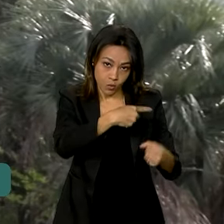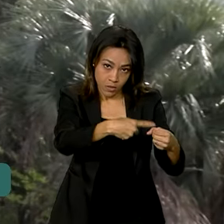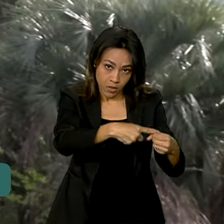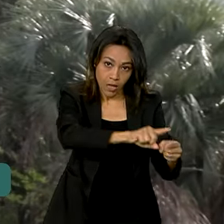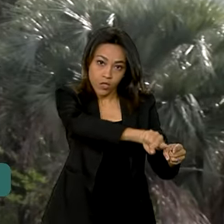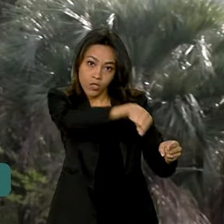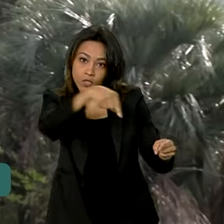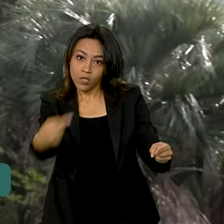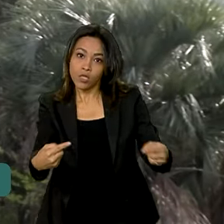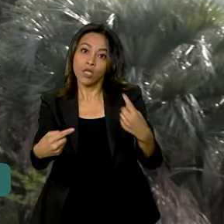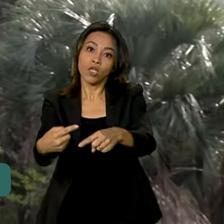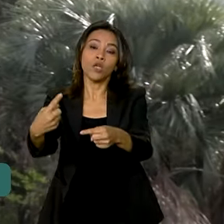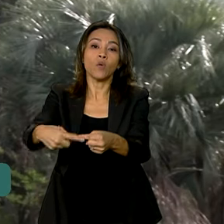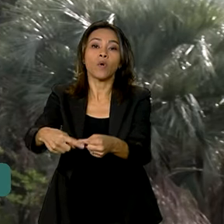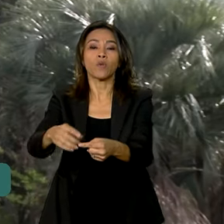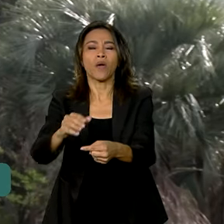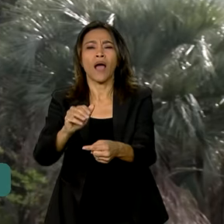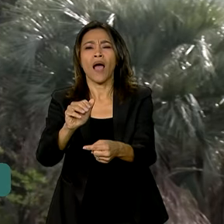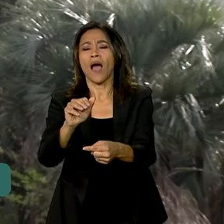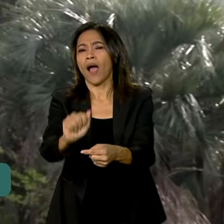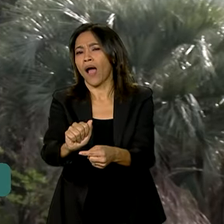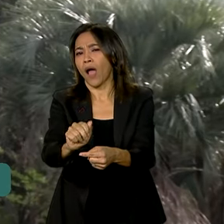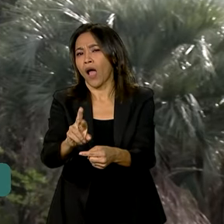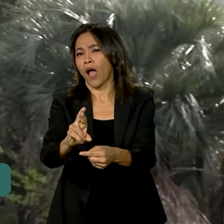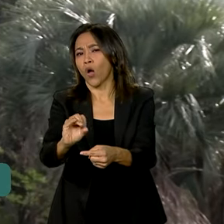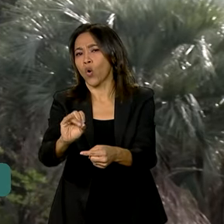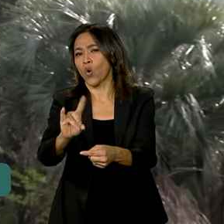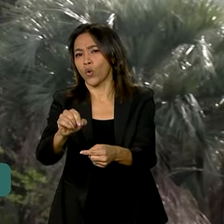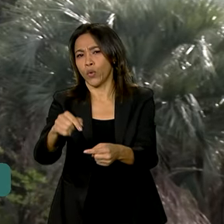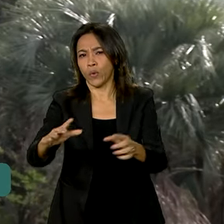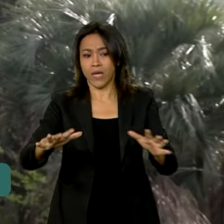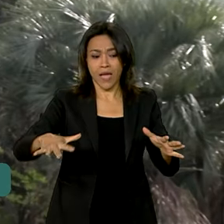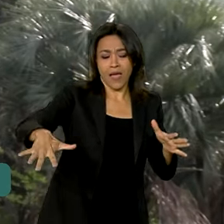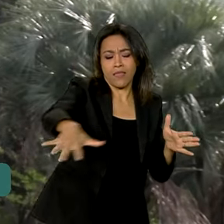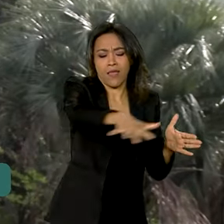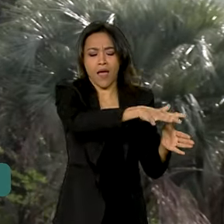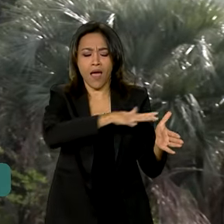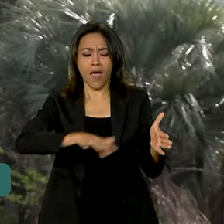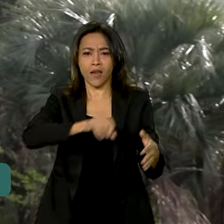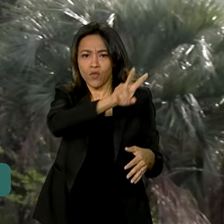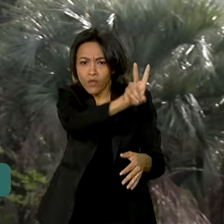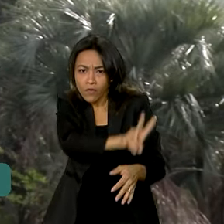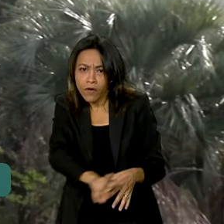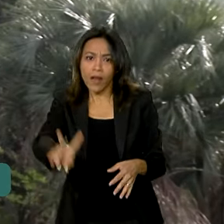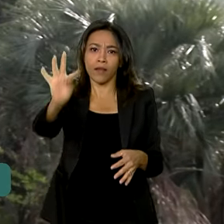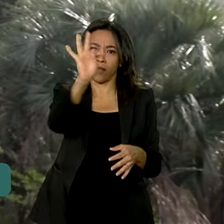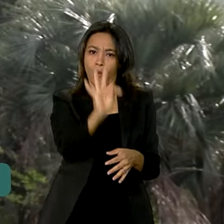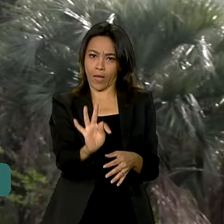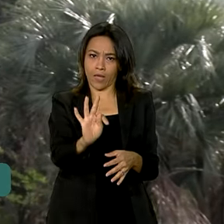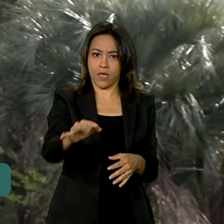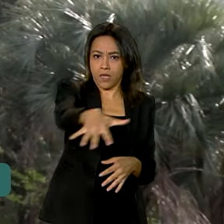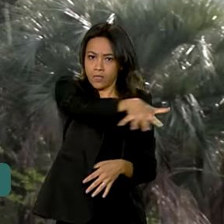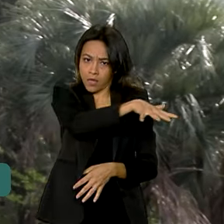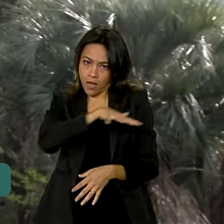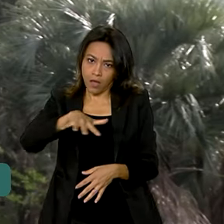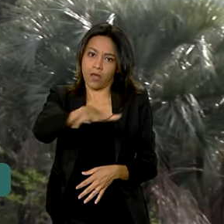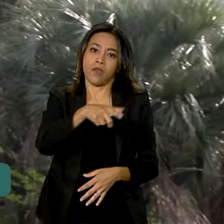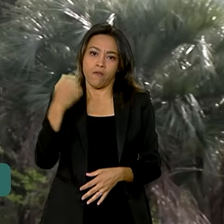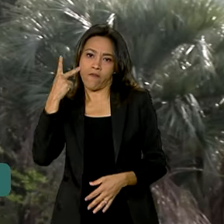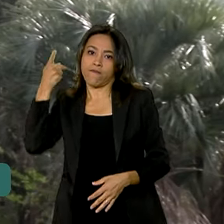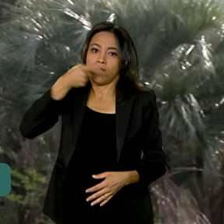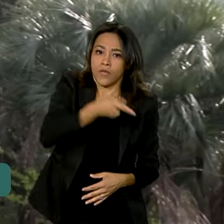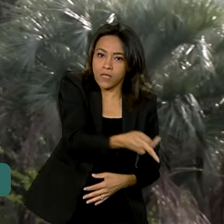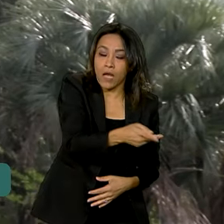Meio, cidades do Vale do Taquari, região devastada pelas enchentes. Além de visitar as regiões atingidas, Lula